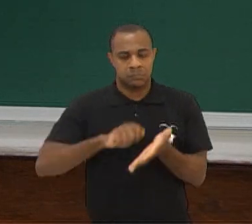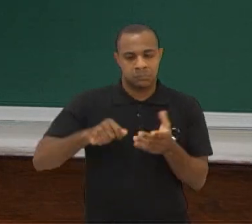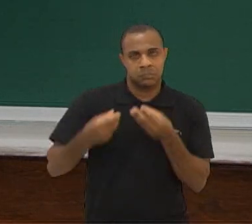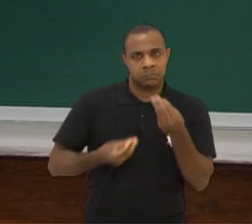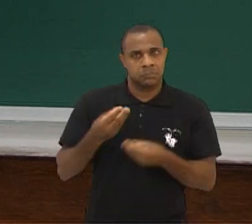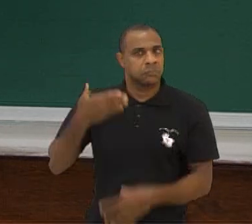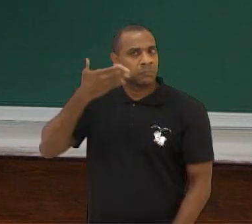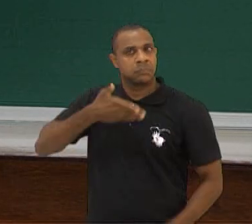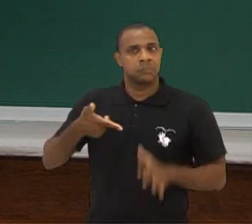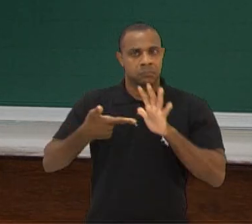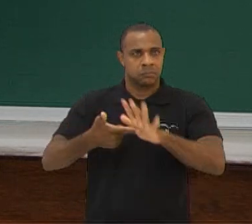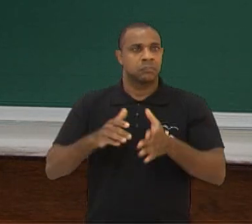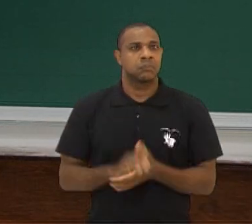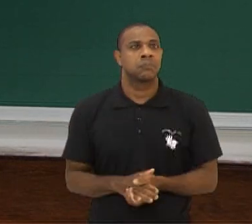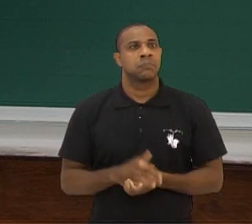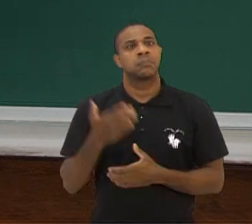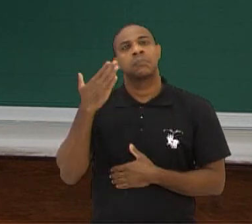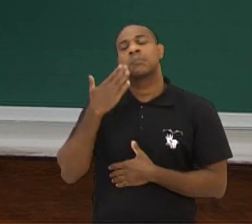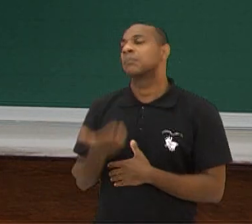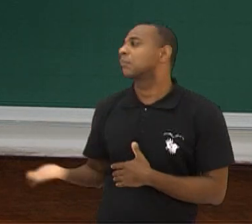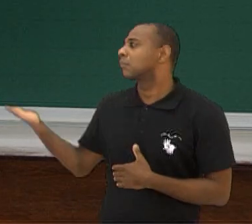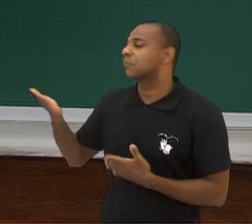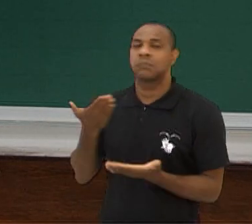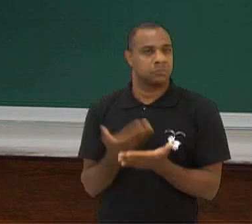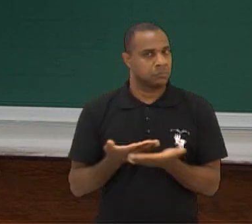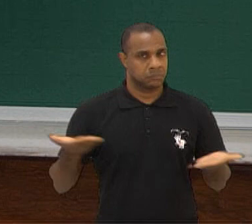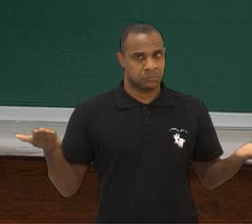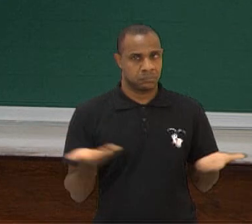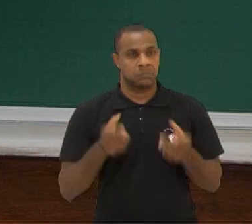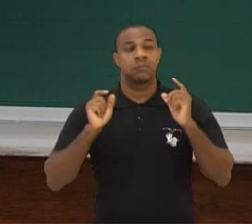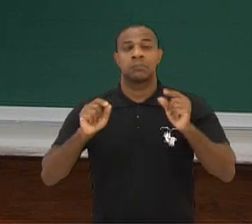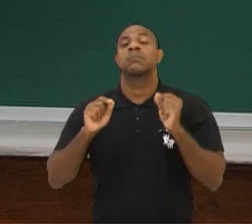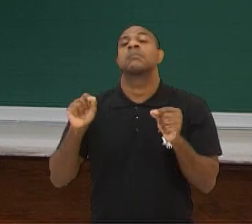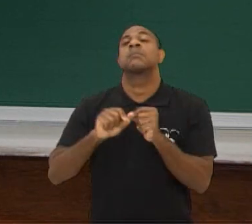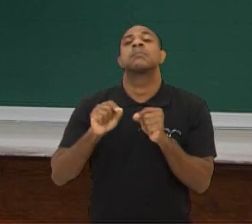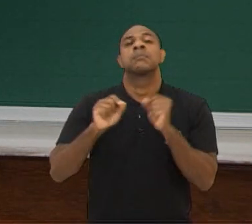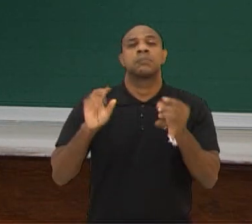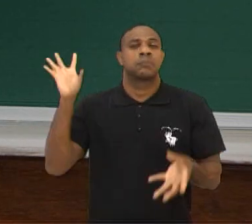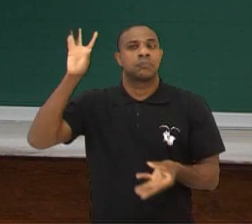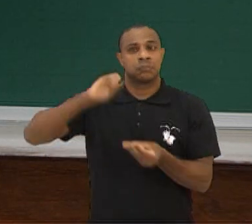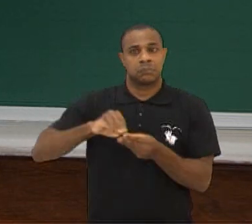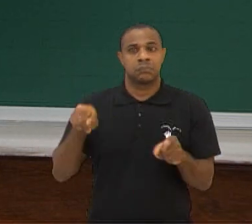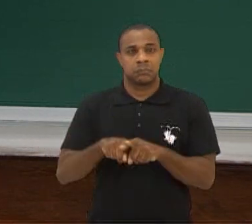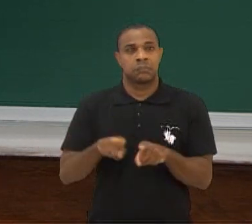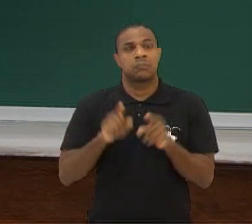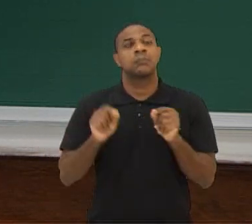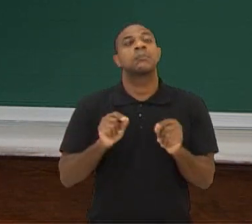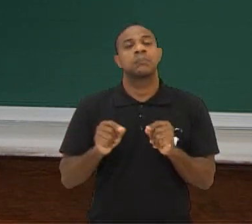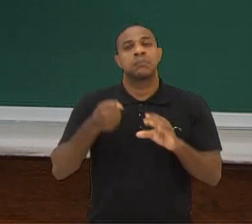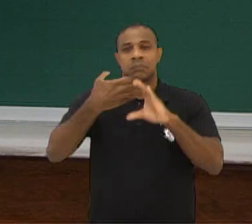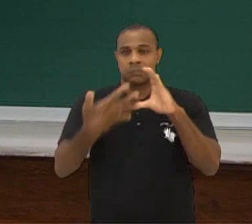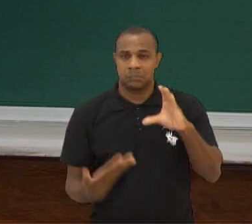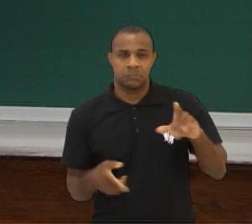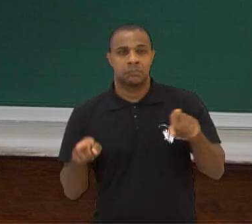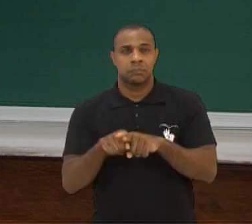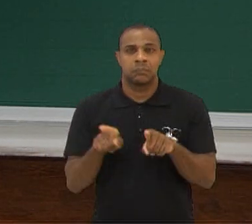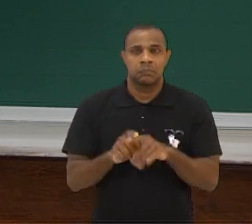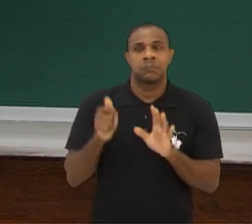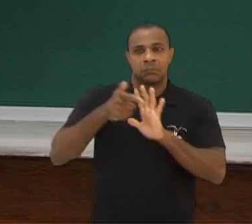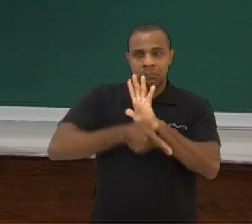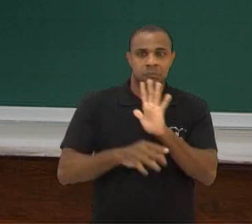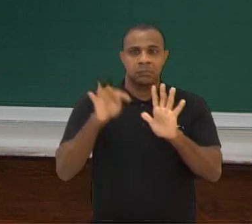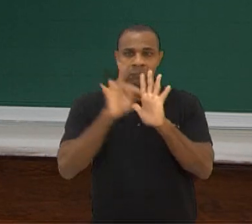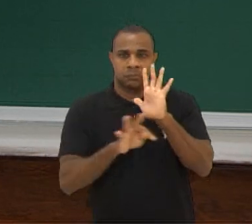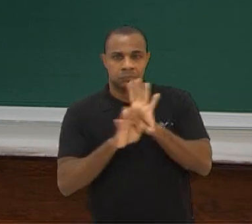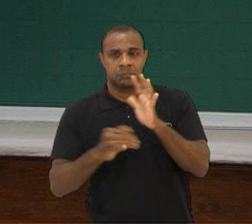direto, ok? Então, na aula de hoje, a gente fez aqui, né, uma revisãozinha, né, das características do gênero